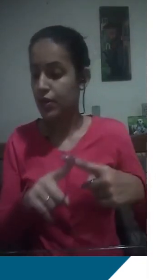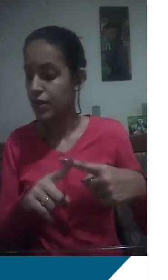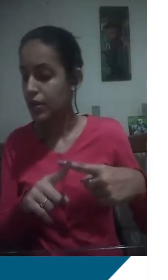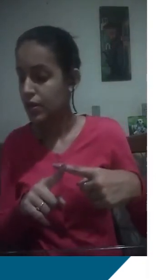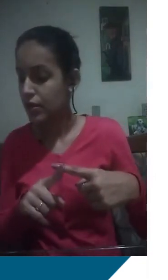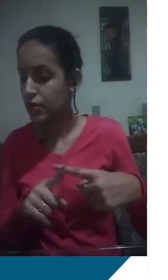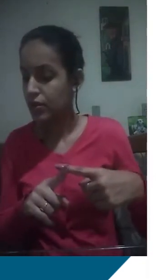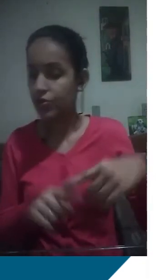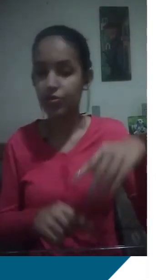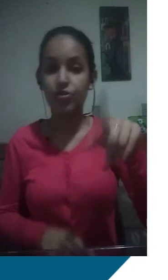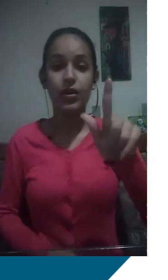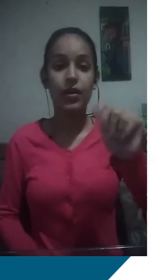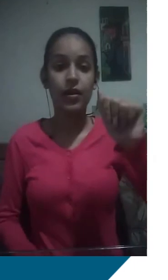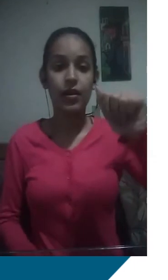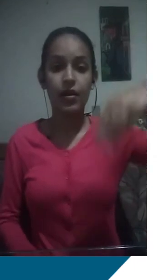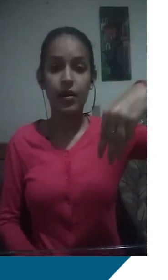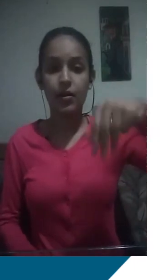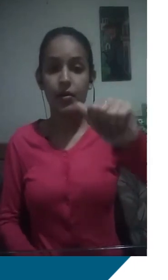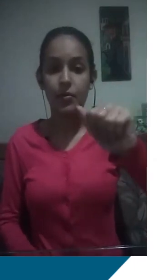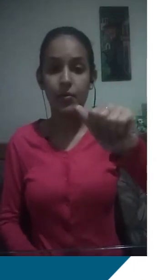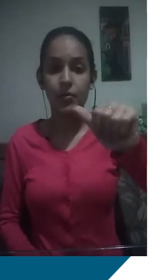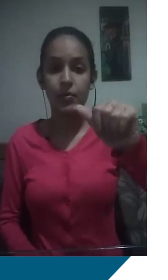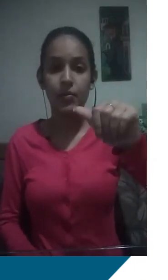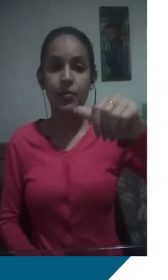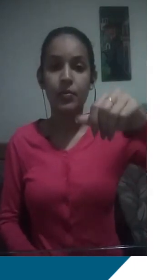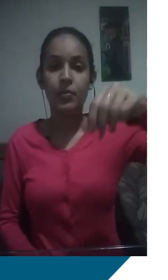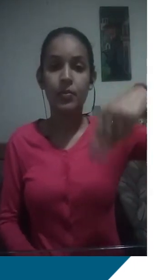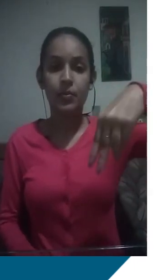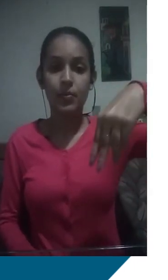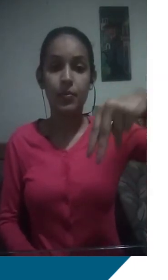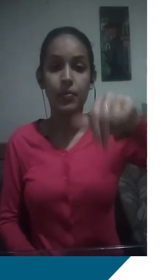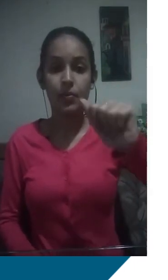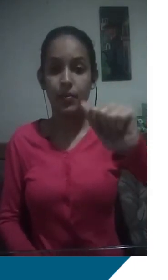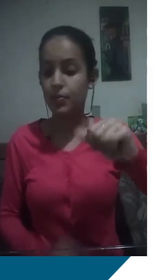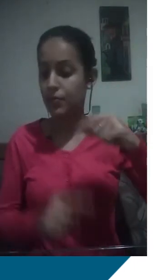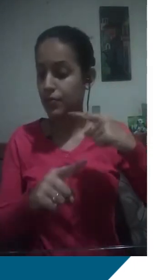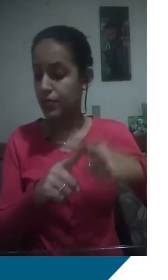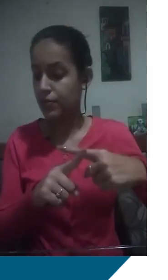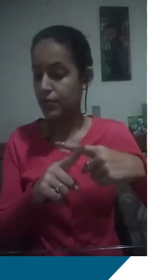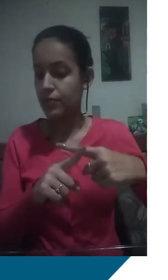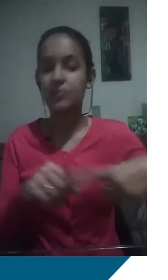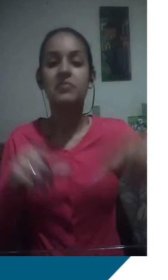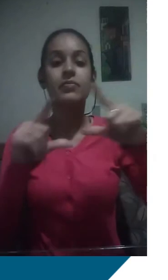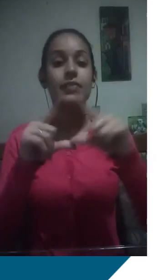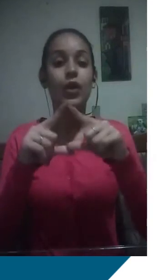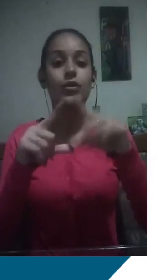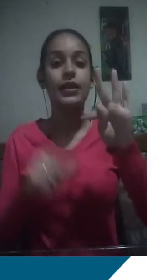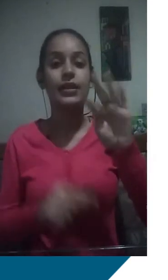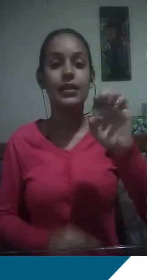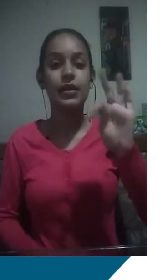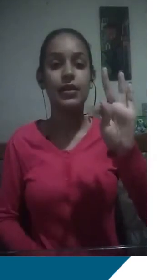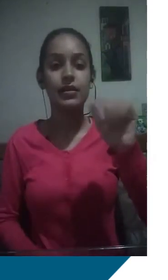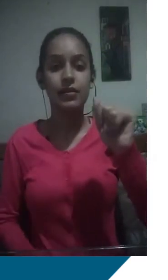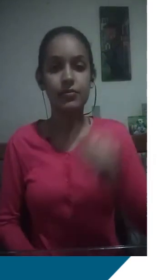gama é o coeficiente de dilatação volumétrica. Note que esses três tipos de dilatação são muito parecidos em